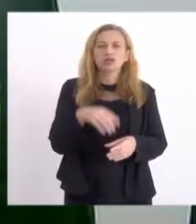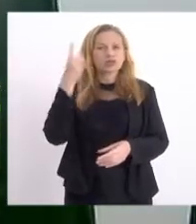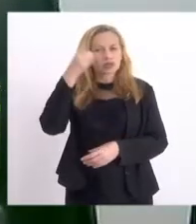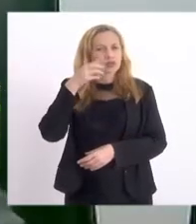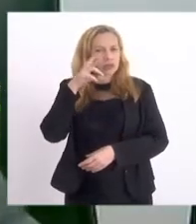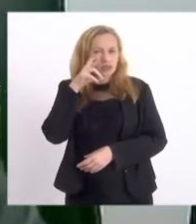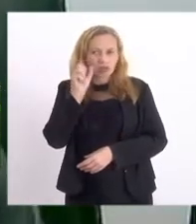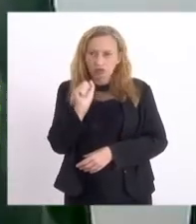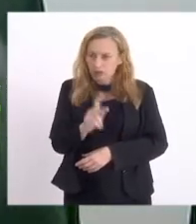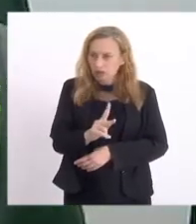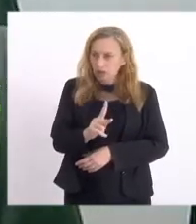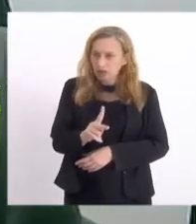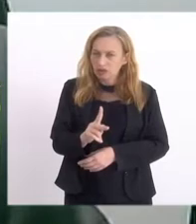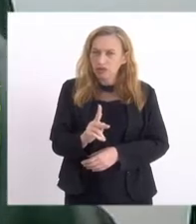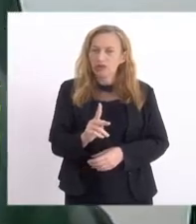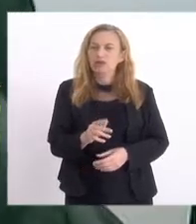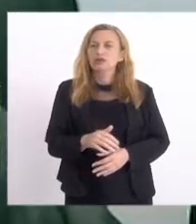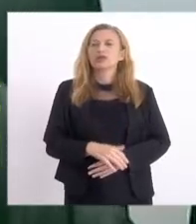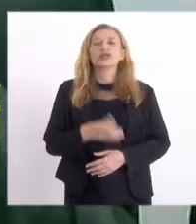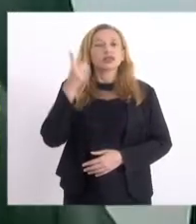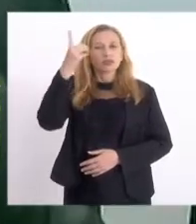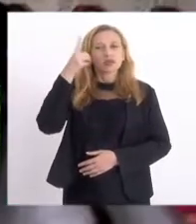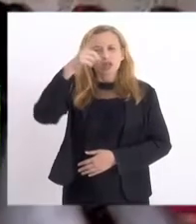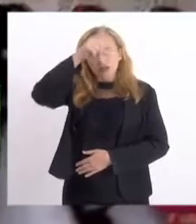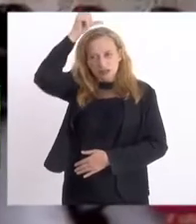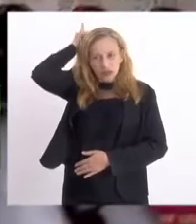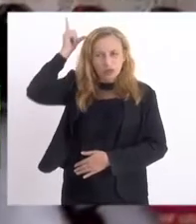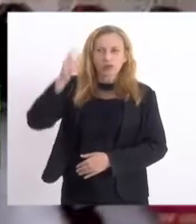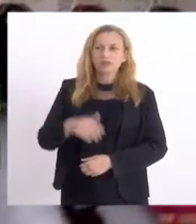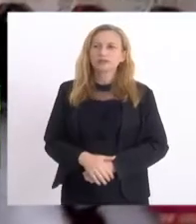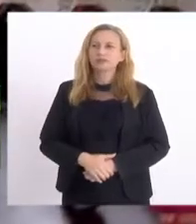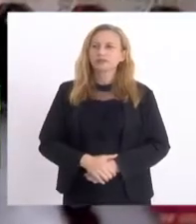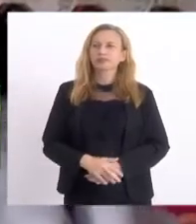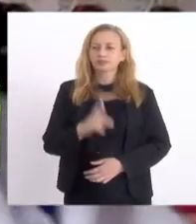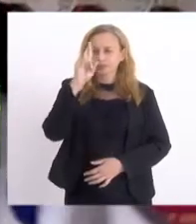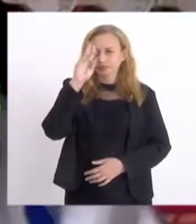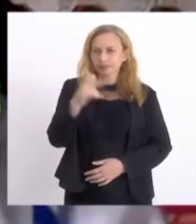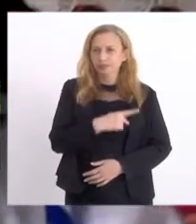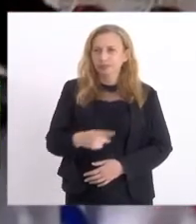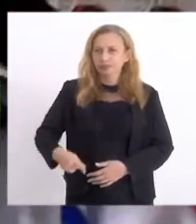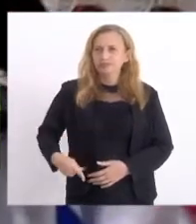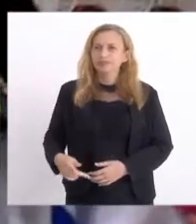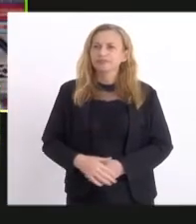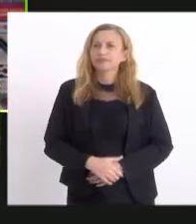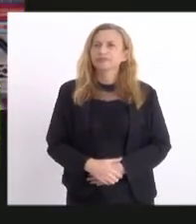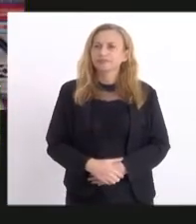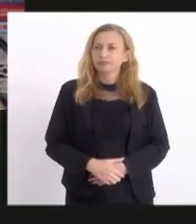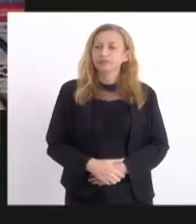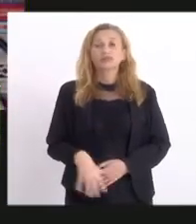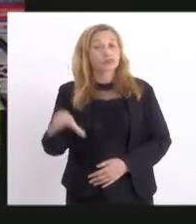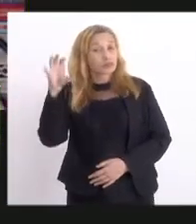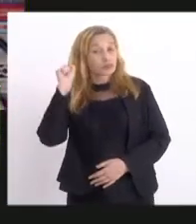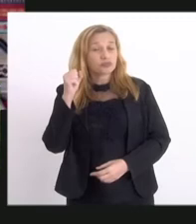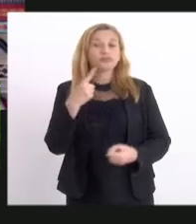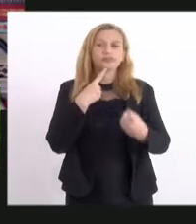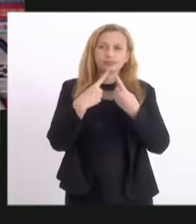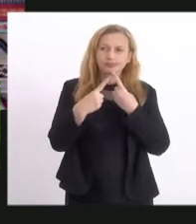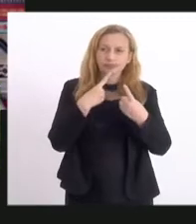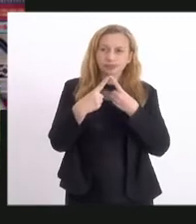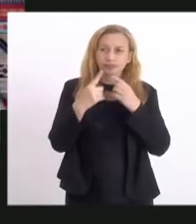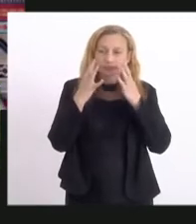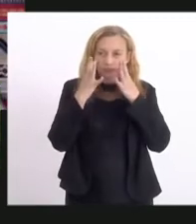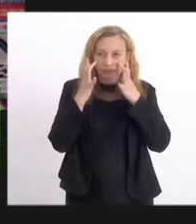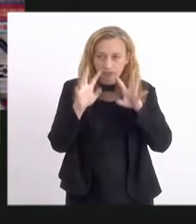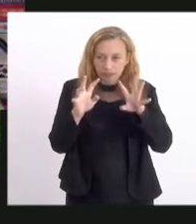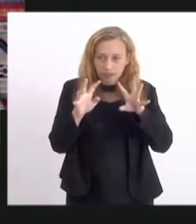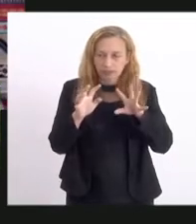juridicidade. E a gente põe para votar. Deputado Luiz Paulo. Perfeito. Senhor presidente, eu ouvi esse debate com atenção.